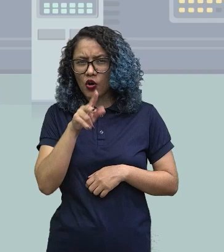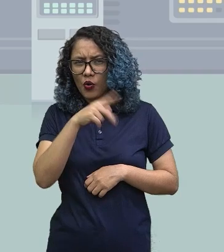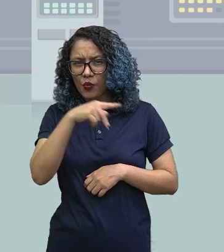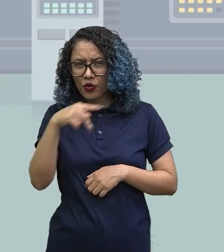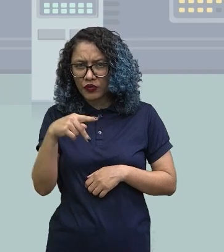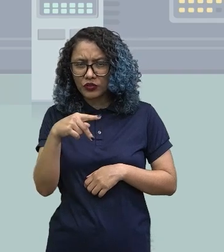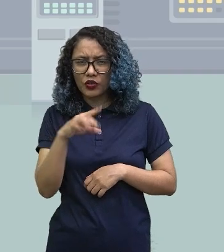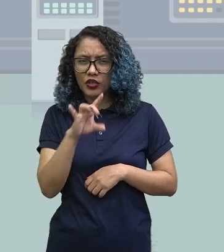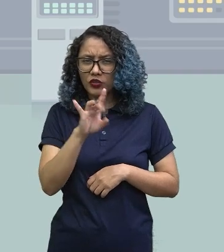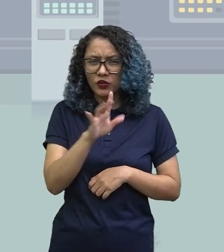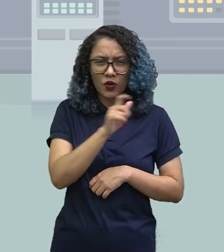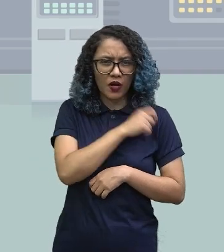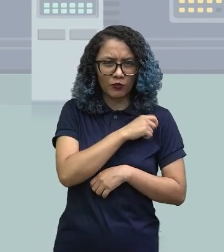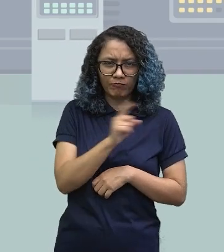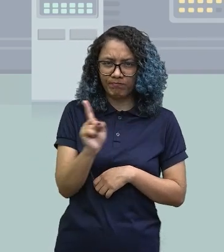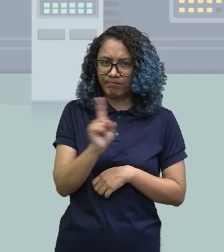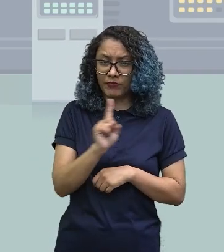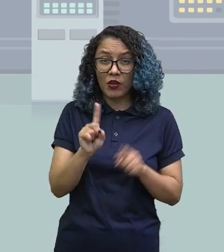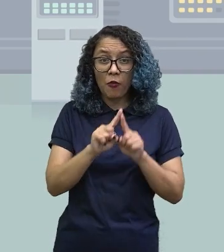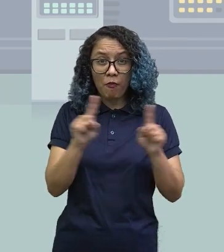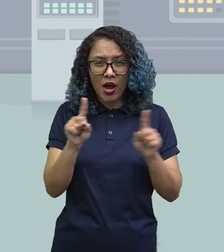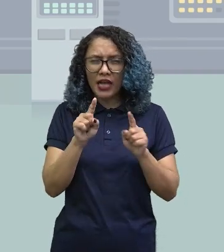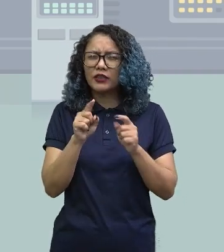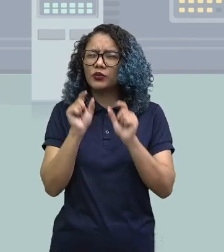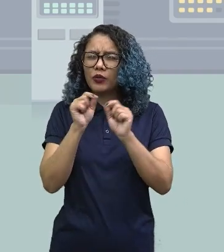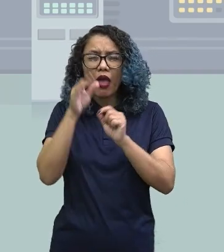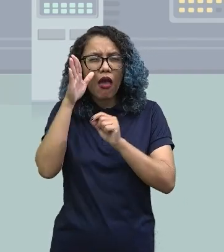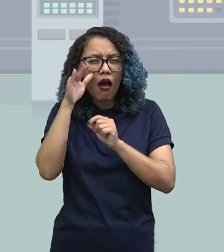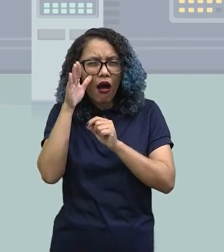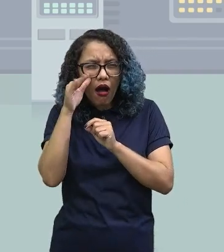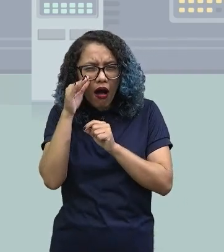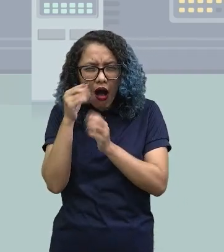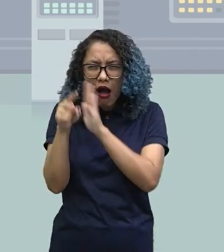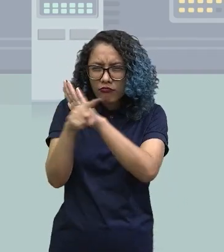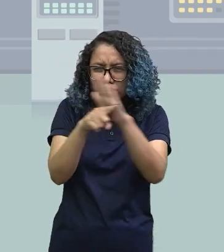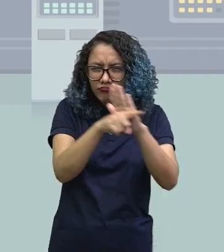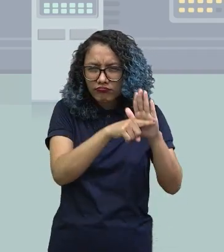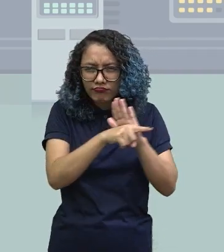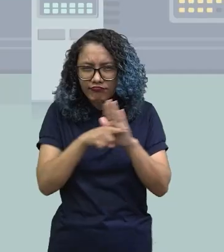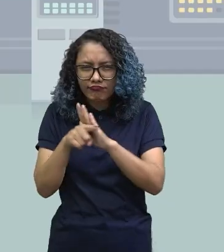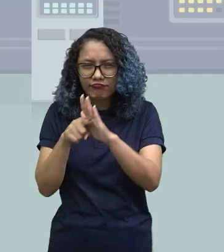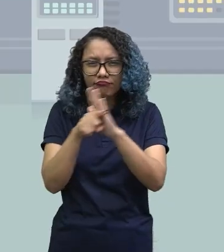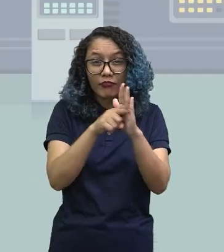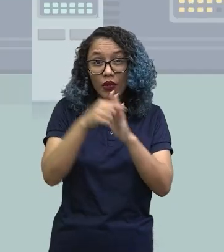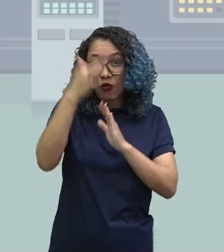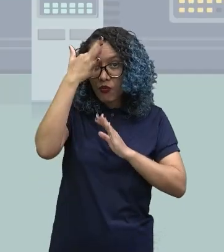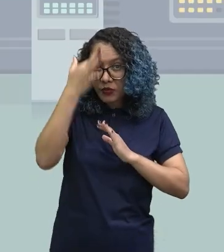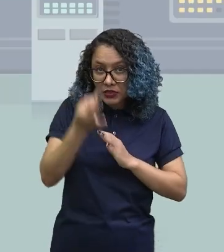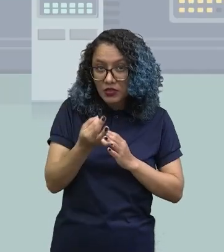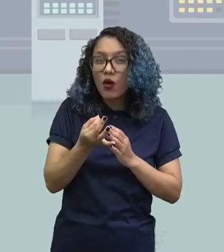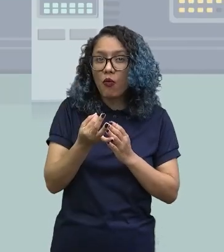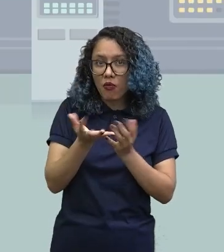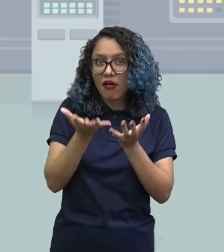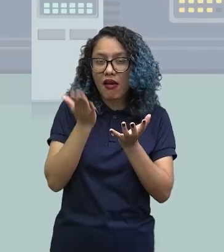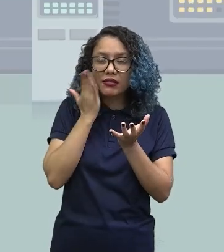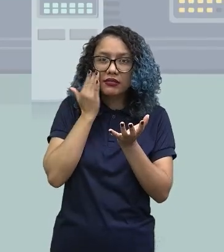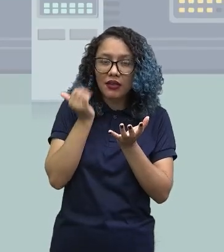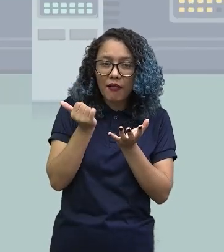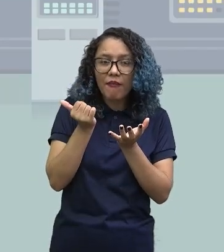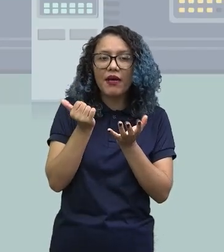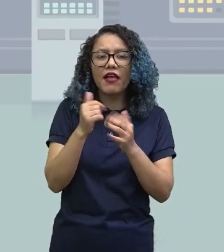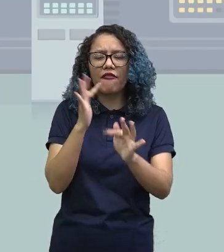e estudantes, mas exploradores curiosos em busca de compreensão. A física é